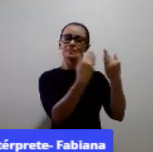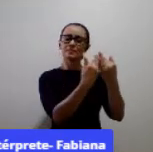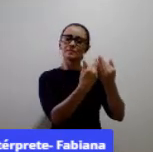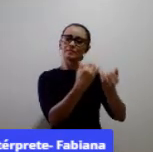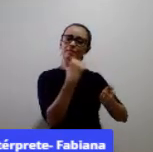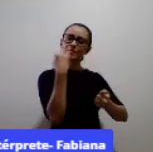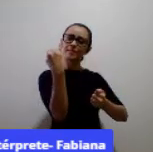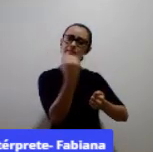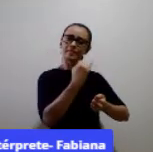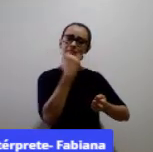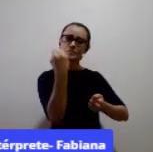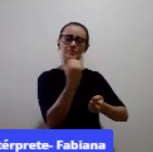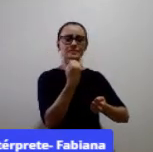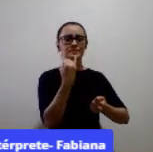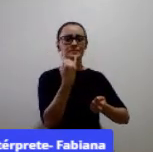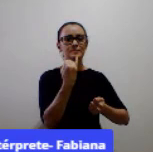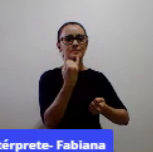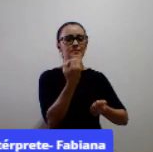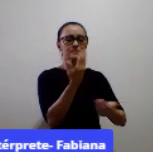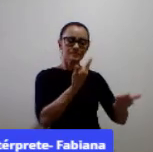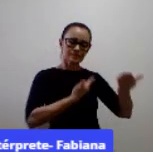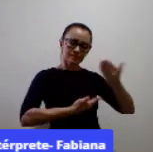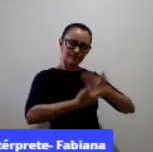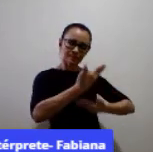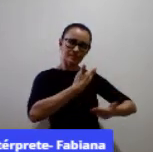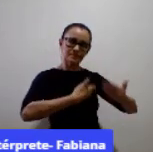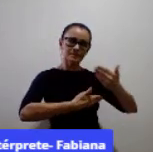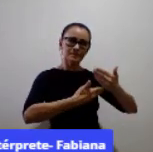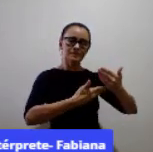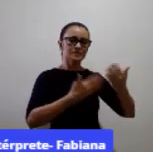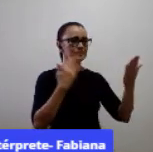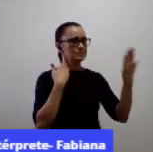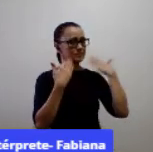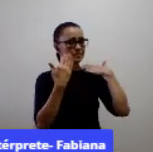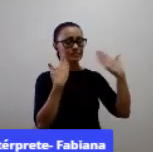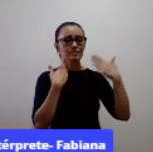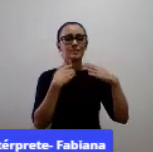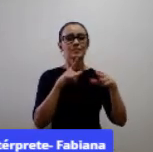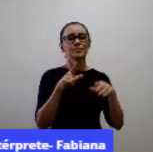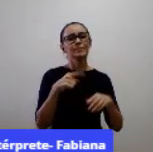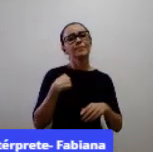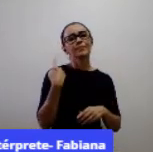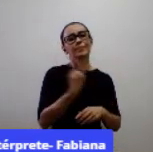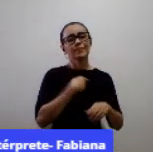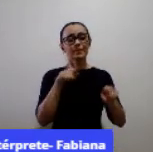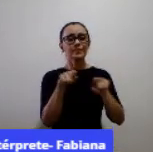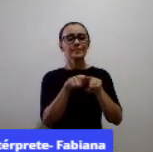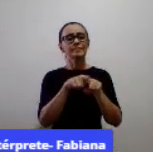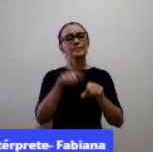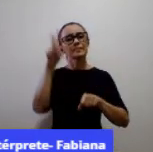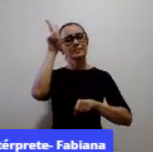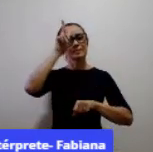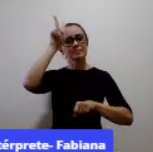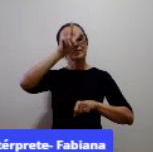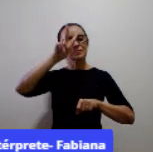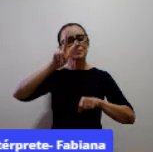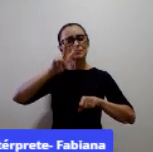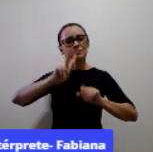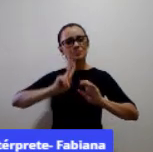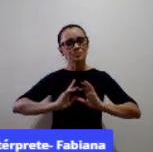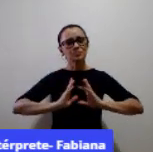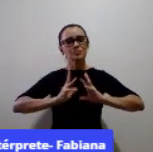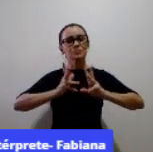necessidade da entrevista com essa família, nós também lembramos que toda e qualquer